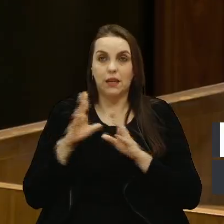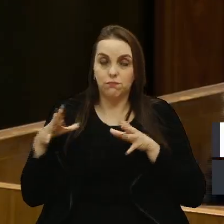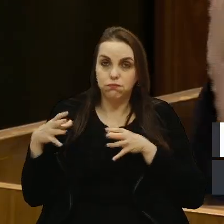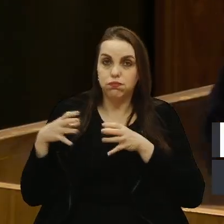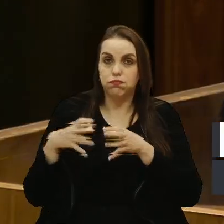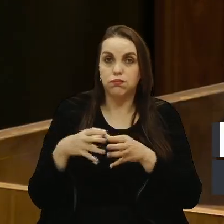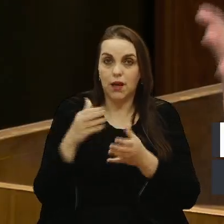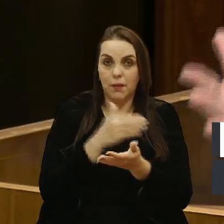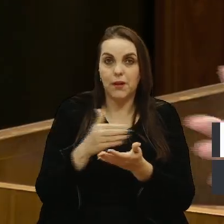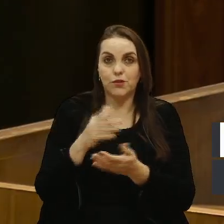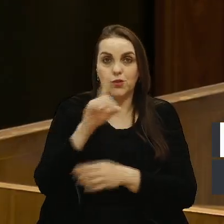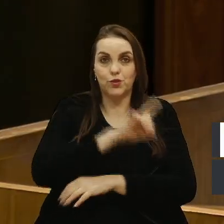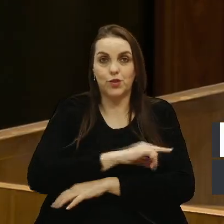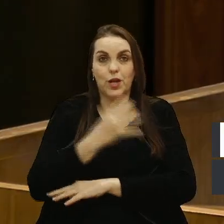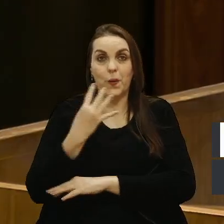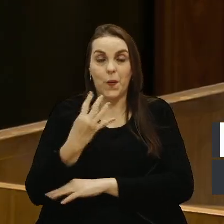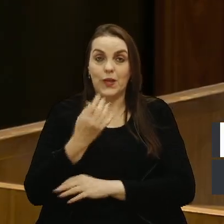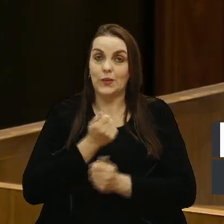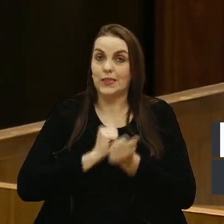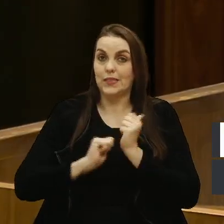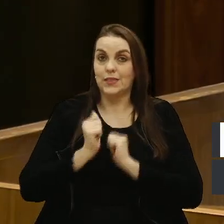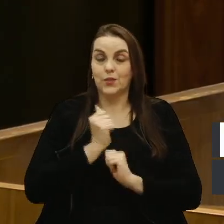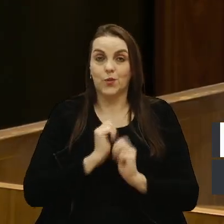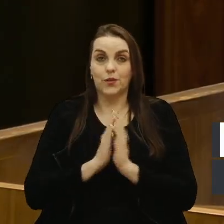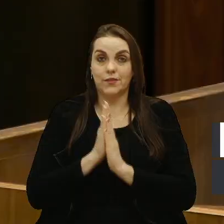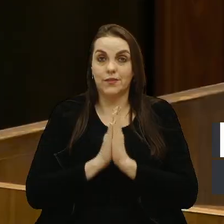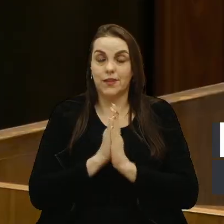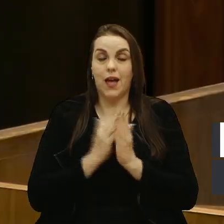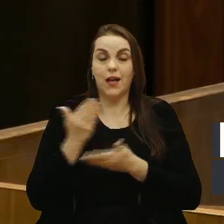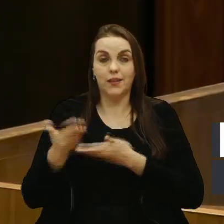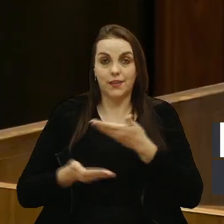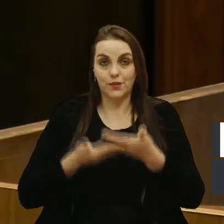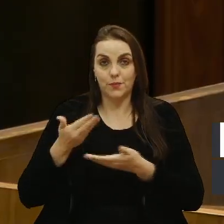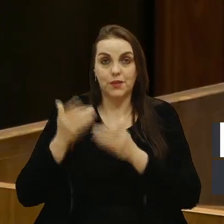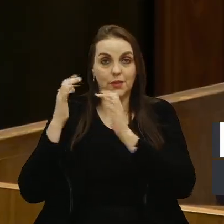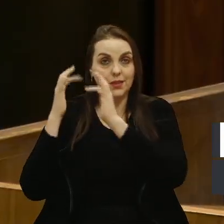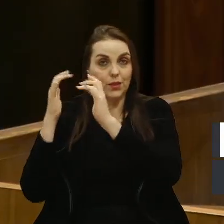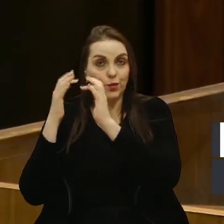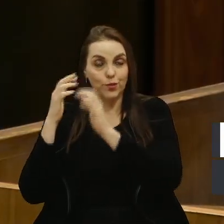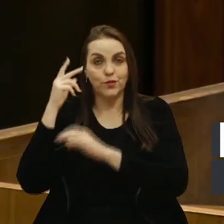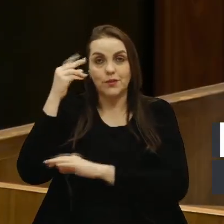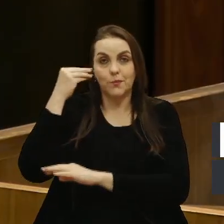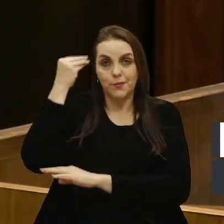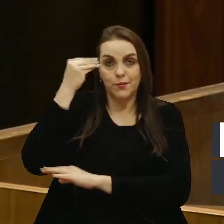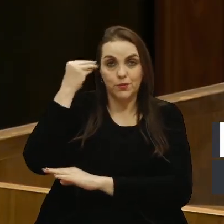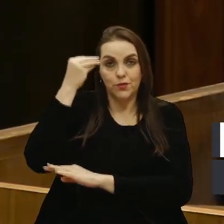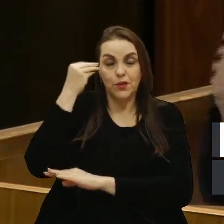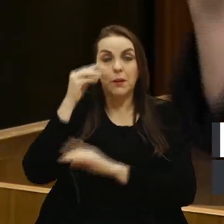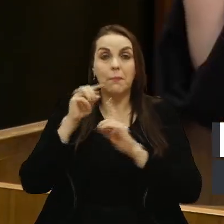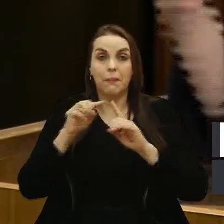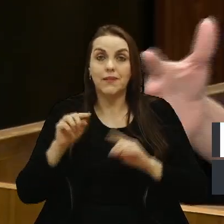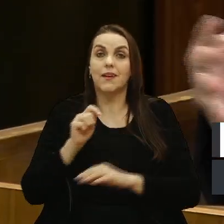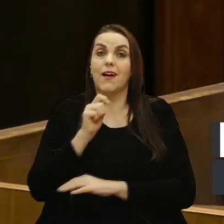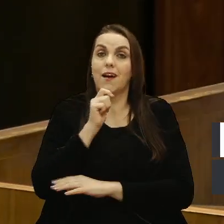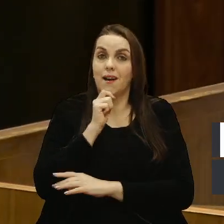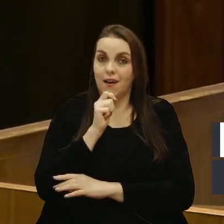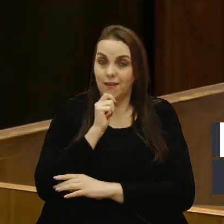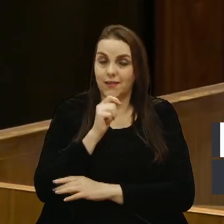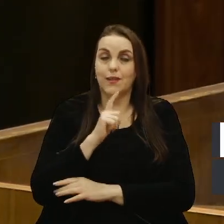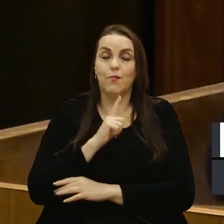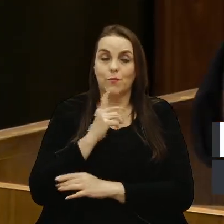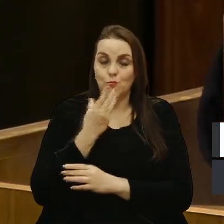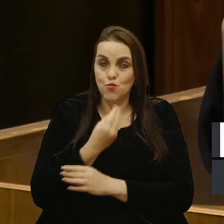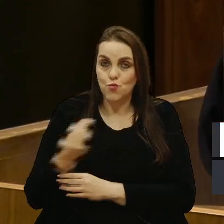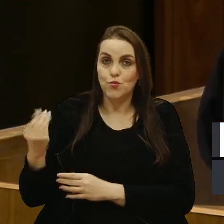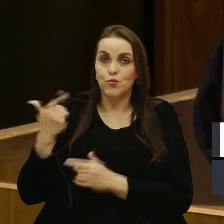dia 4 e a gente está ansioso pelos atendimentos de neuro e de psicólogos, mas ainda temos muitos problemas quanto a